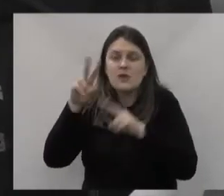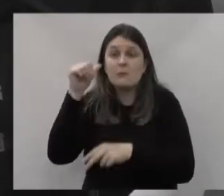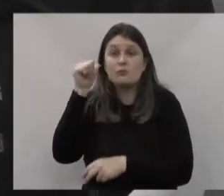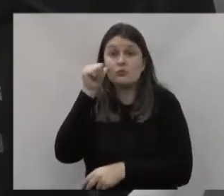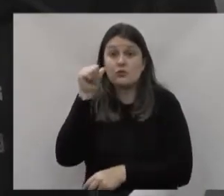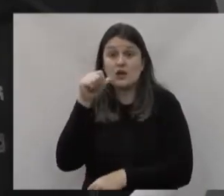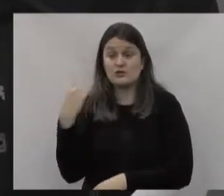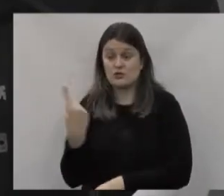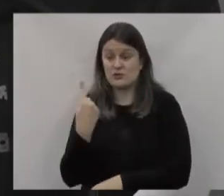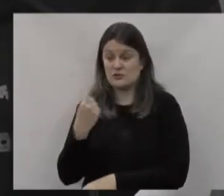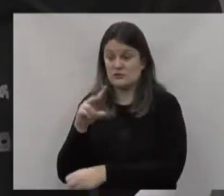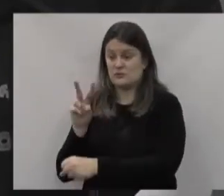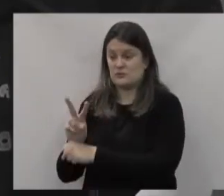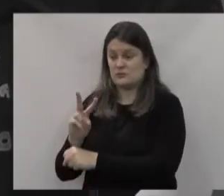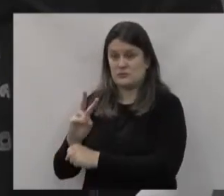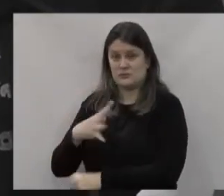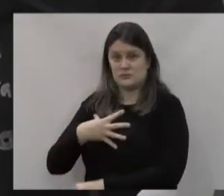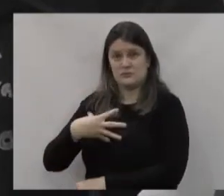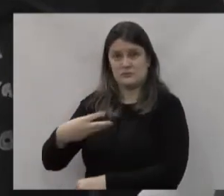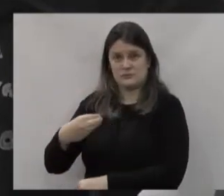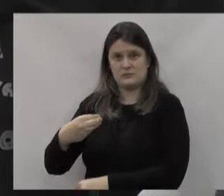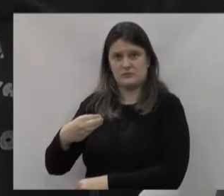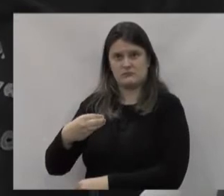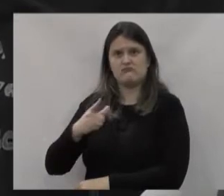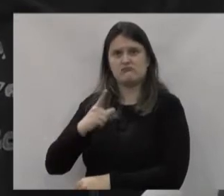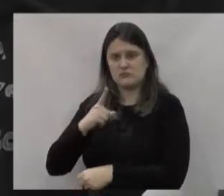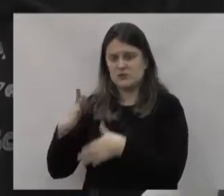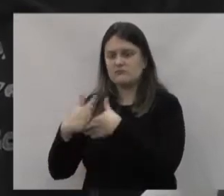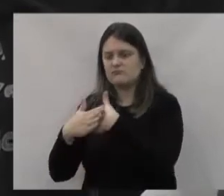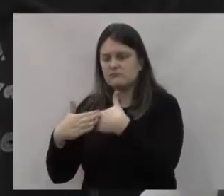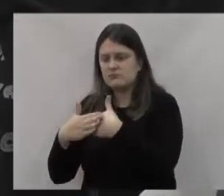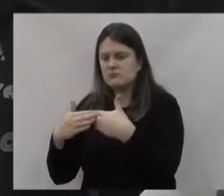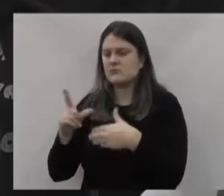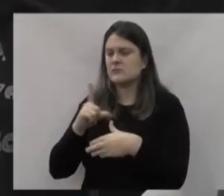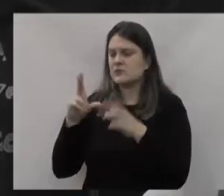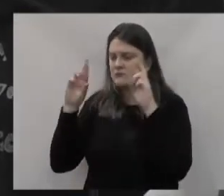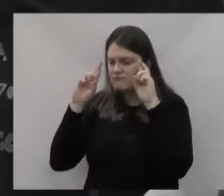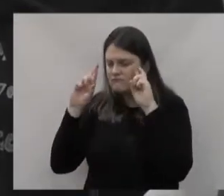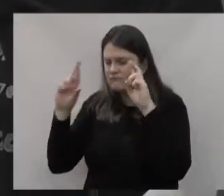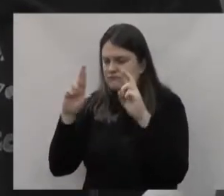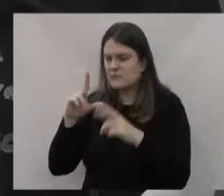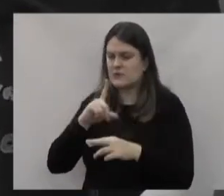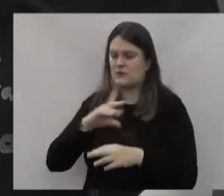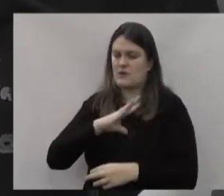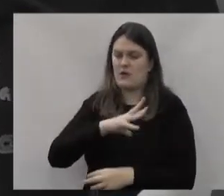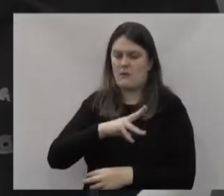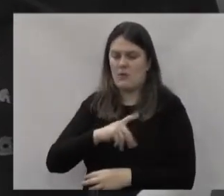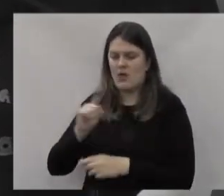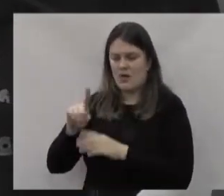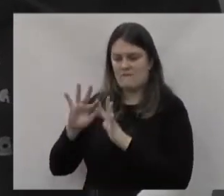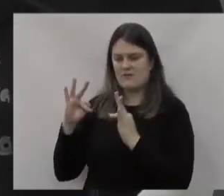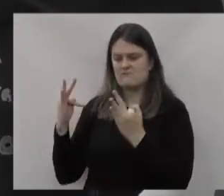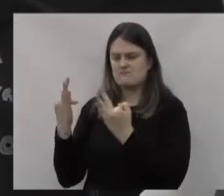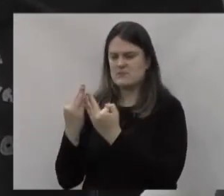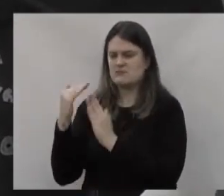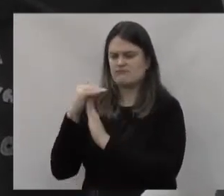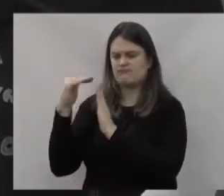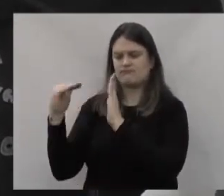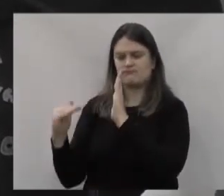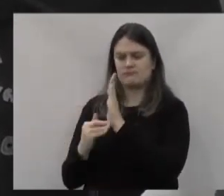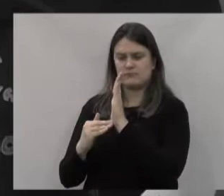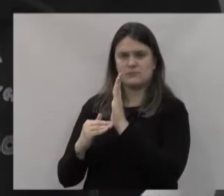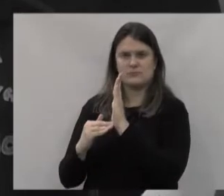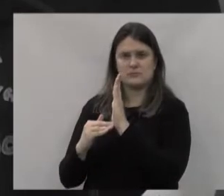criando sozinha os seus filhos, com toda a ternura, com todo o respeito, com todo o amor, é uma família completa, em toda a